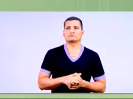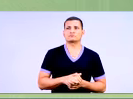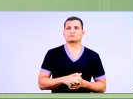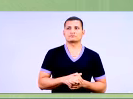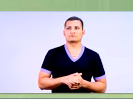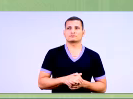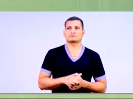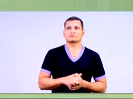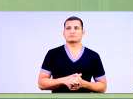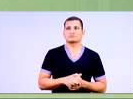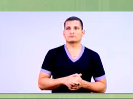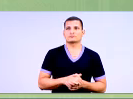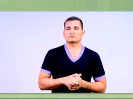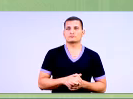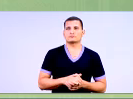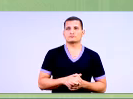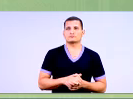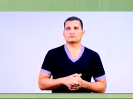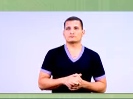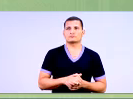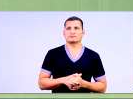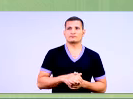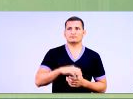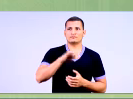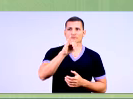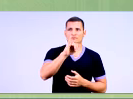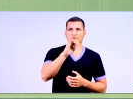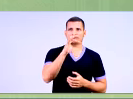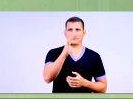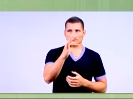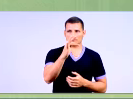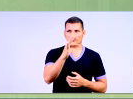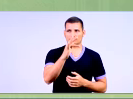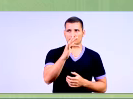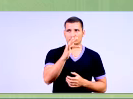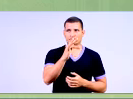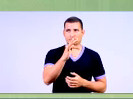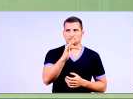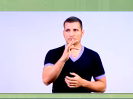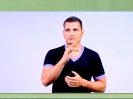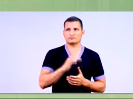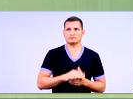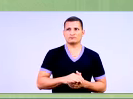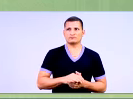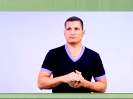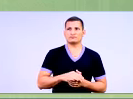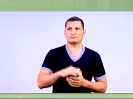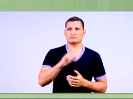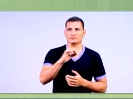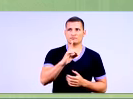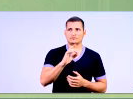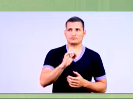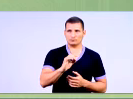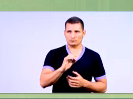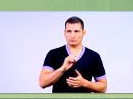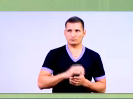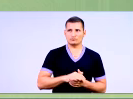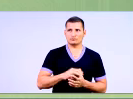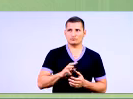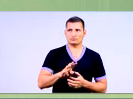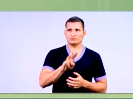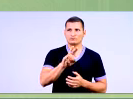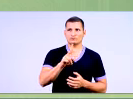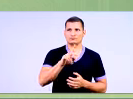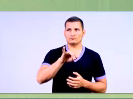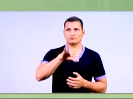vamos ver se vai sair aqui. Ok, if, né? Então, if, o do, que é fazer. While,